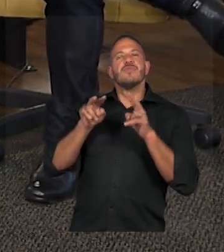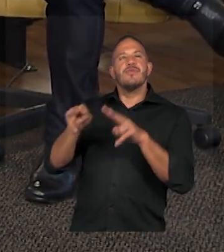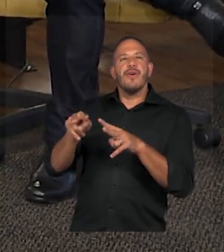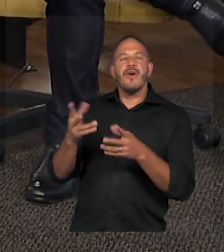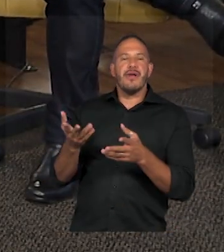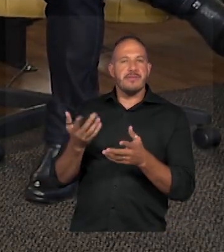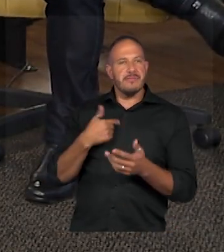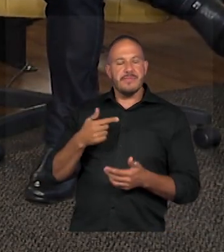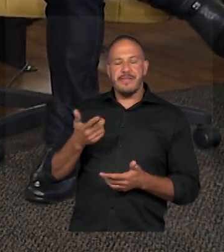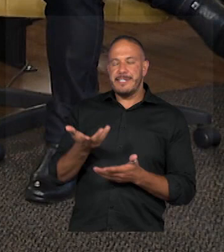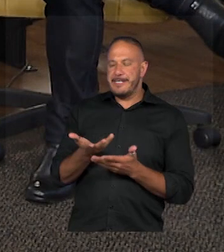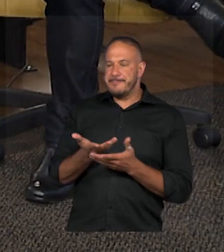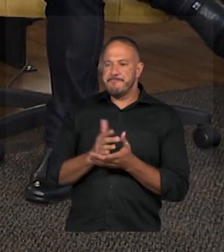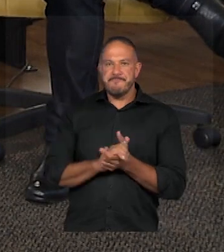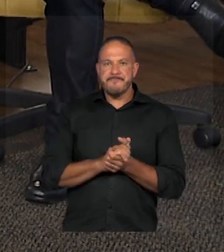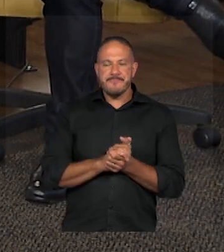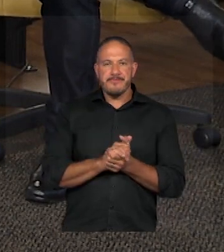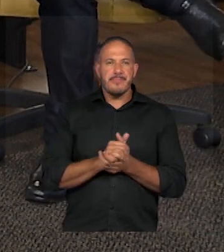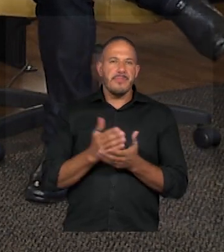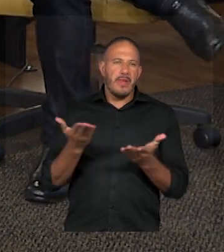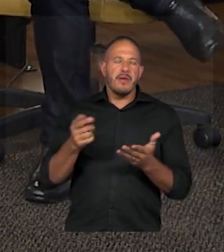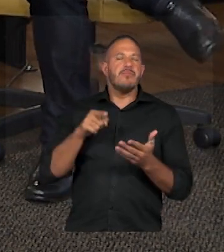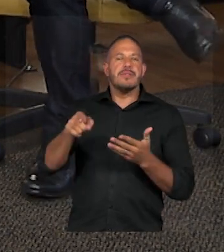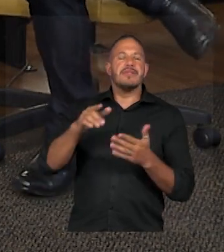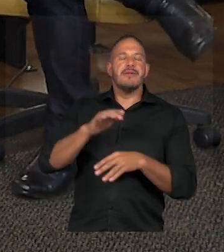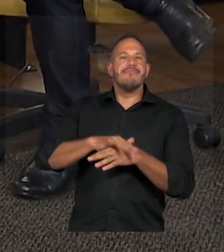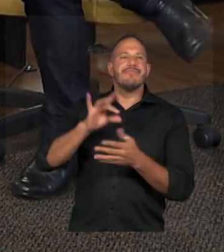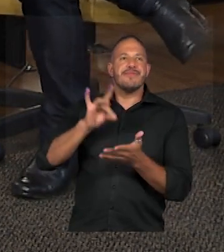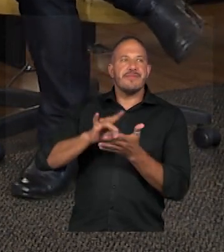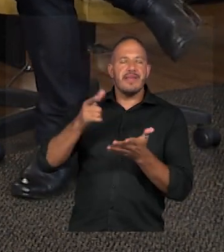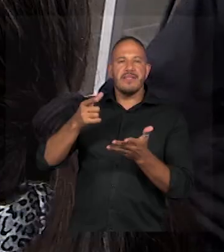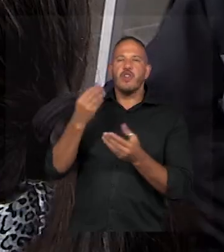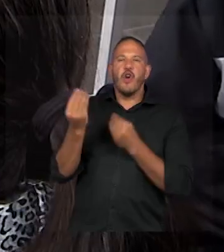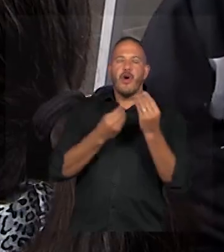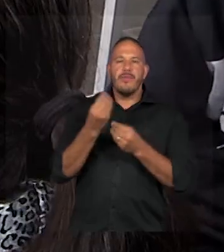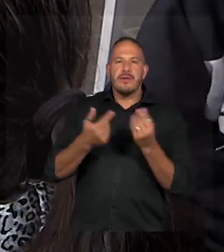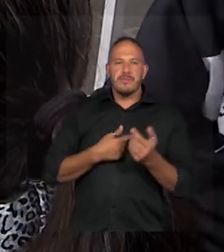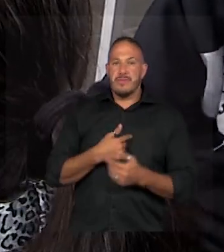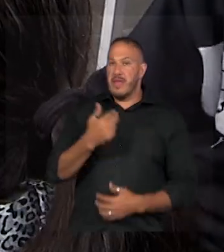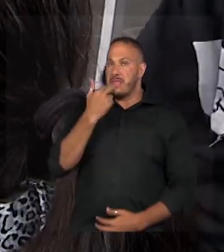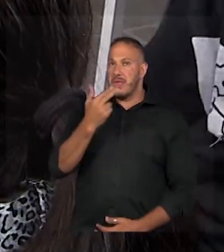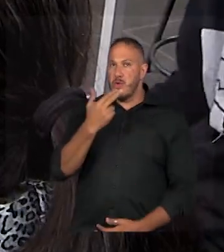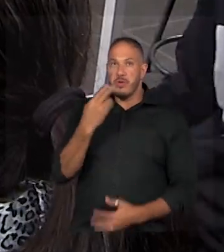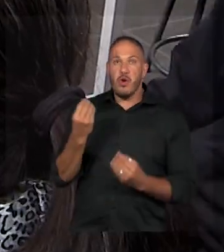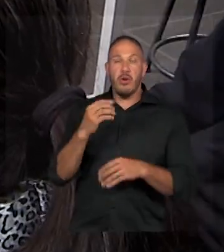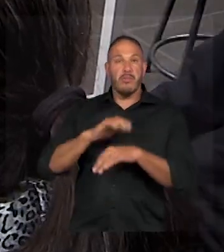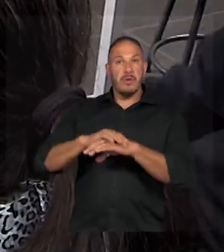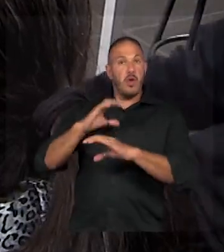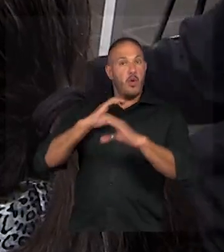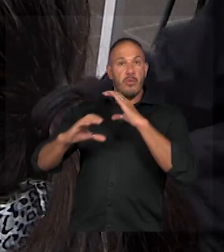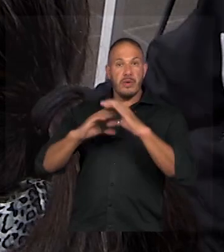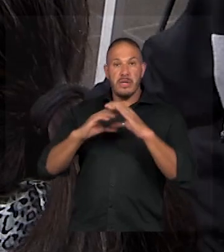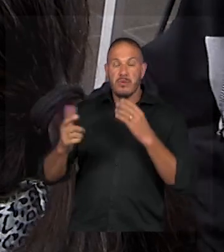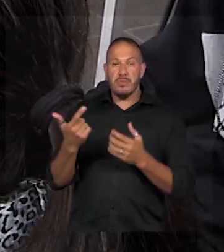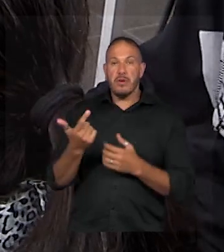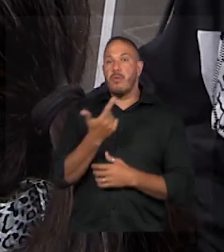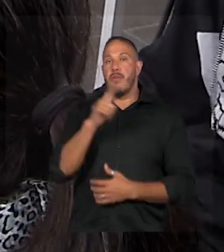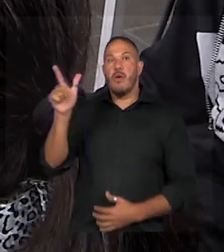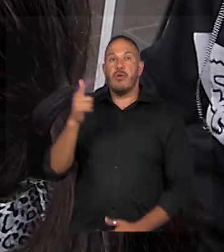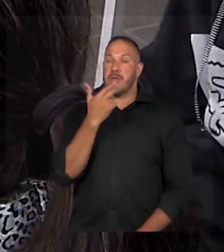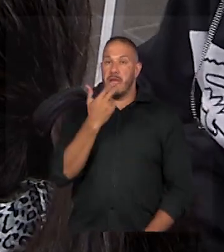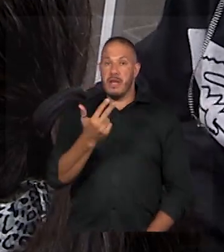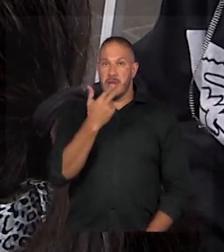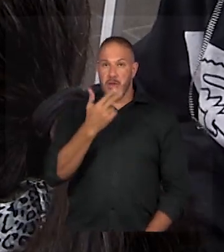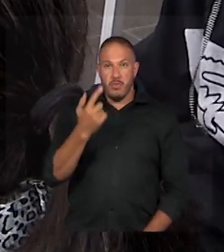surdez é uma mudança de língua. Eles se comunicam com outro idioma. E é